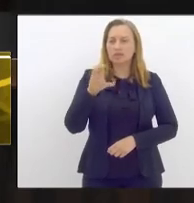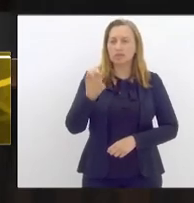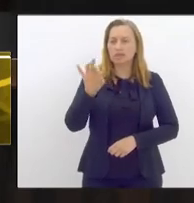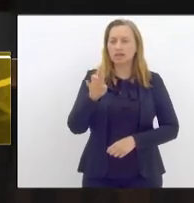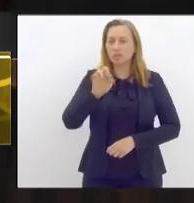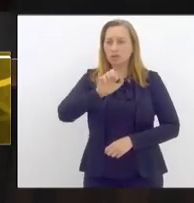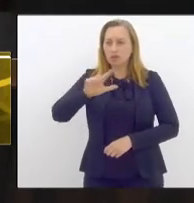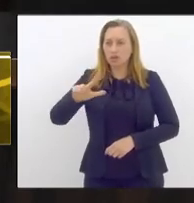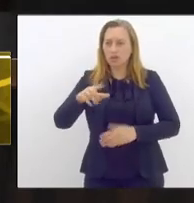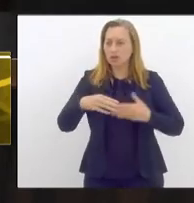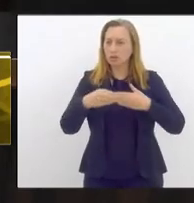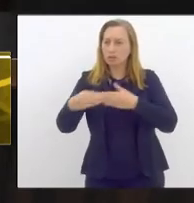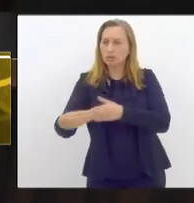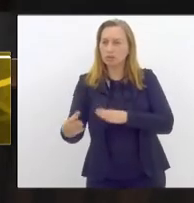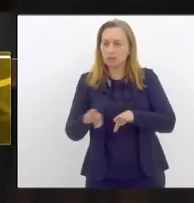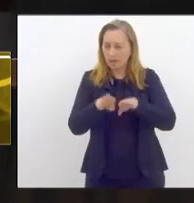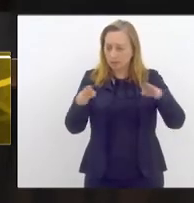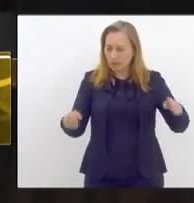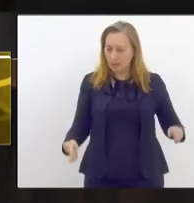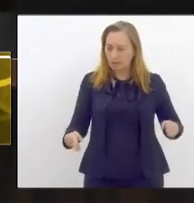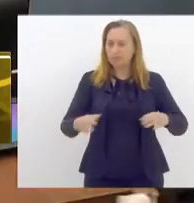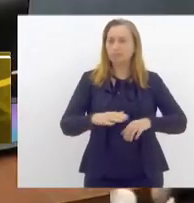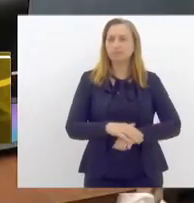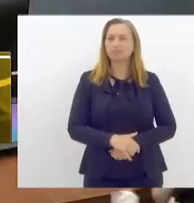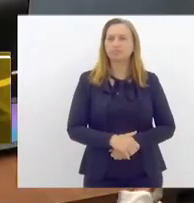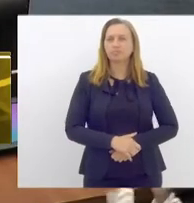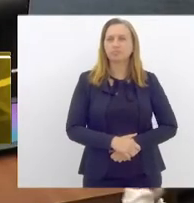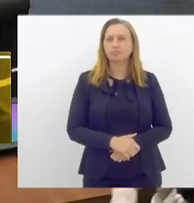o homenageado até a mesa de honra